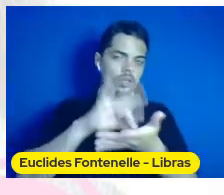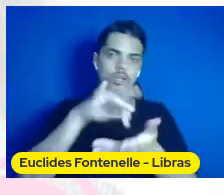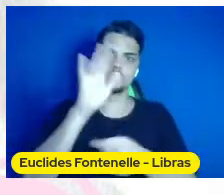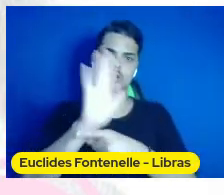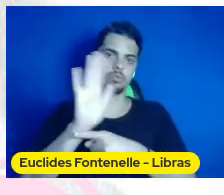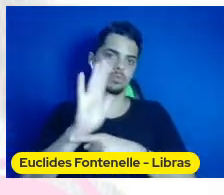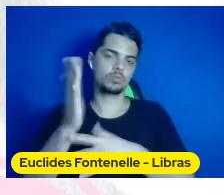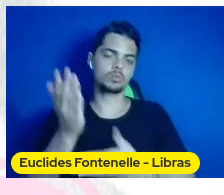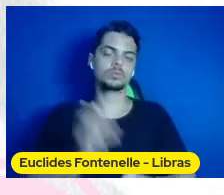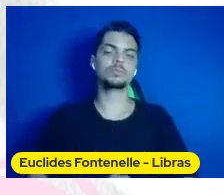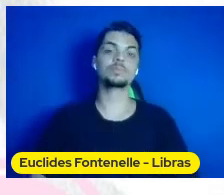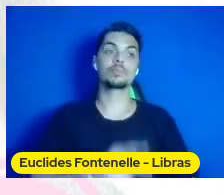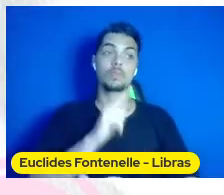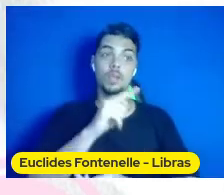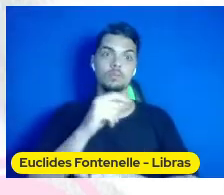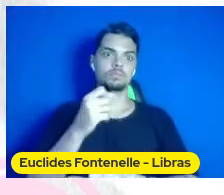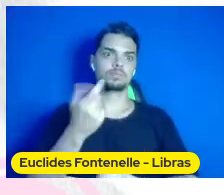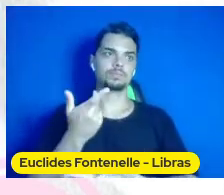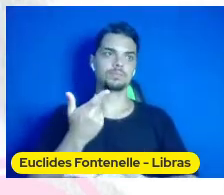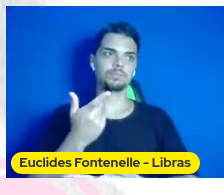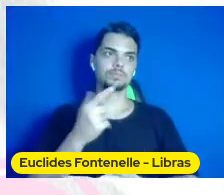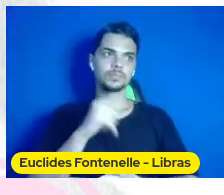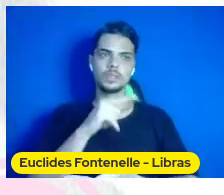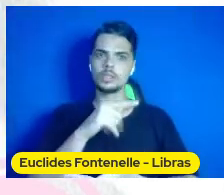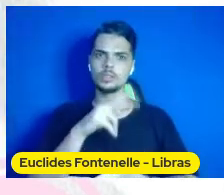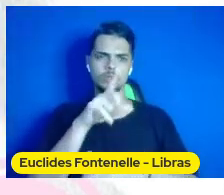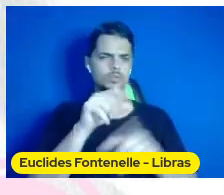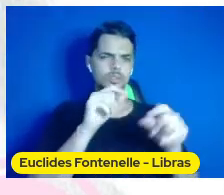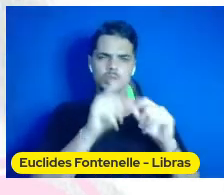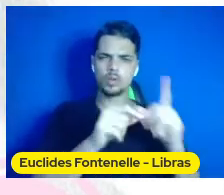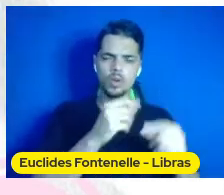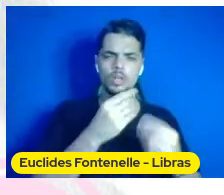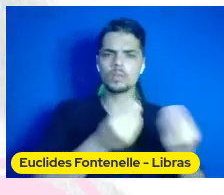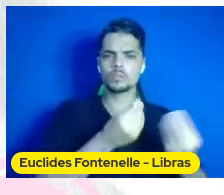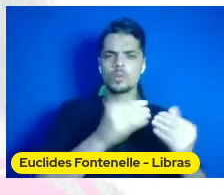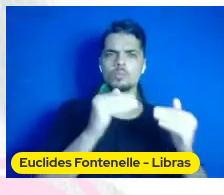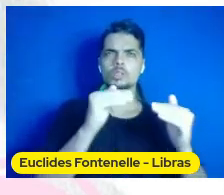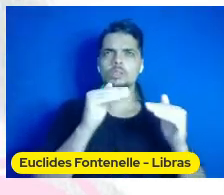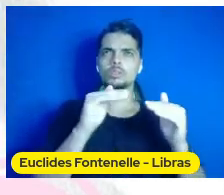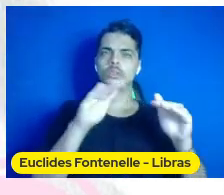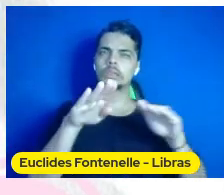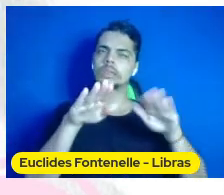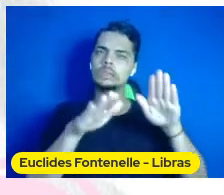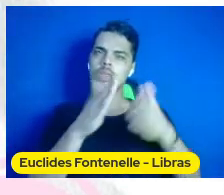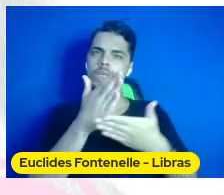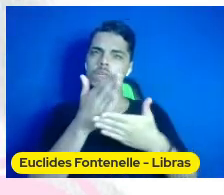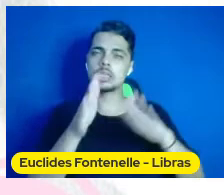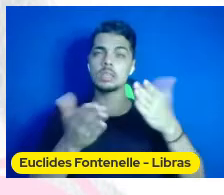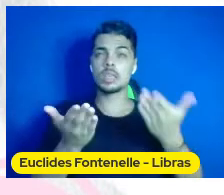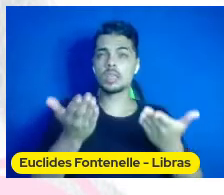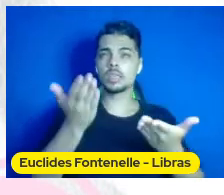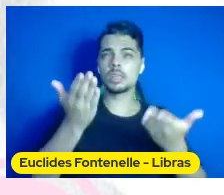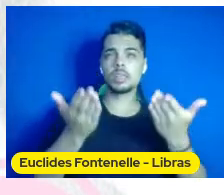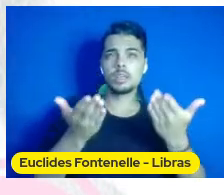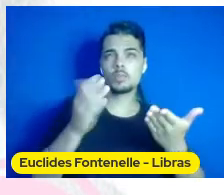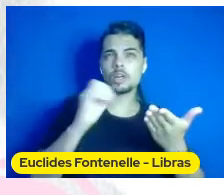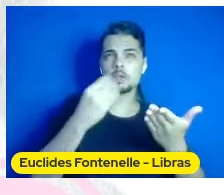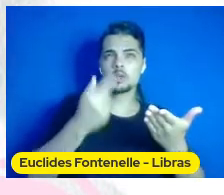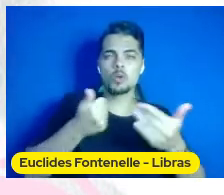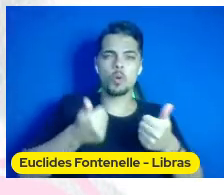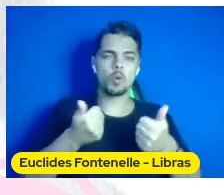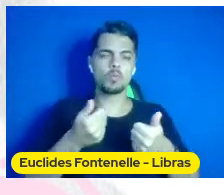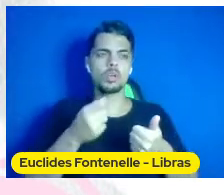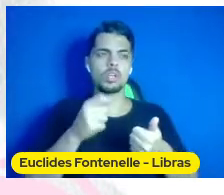o traço foi escolhido nesse limiar entre o que a gente podia fazer e o que a gente deveria fazer,